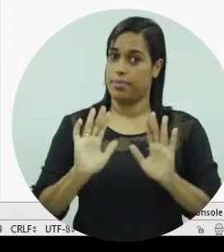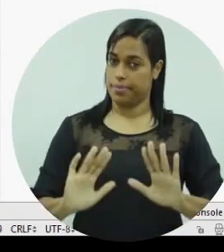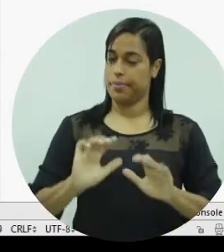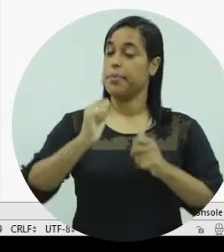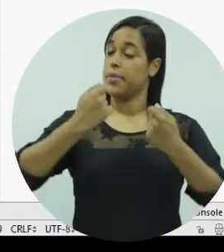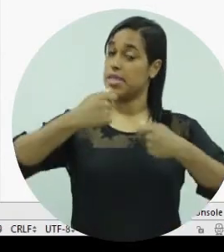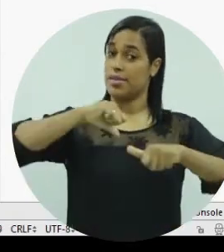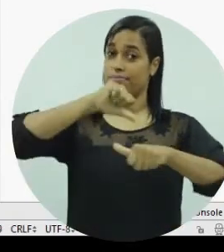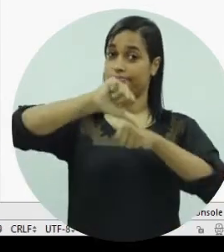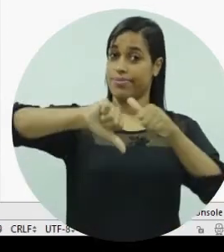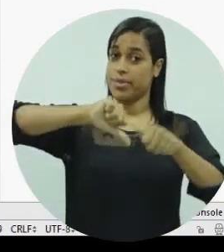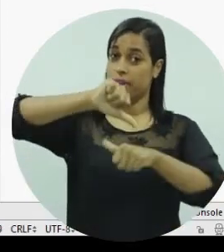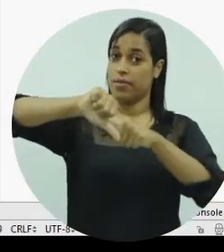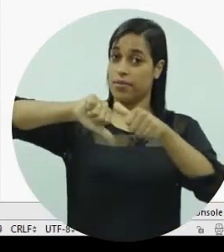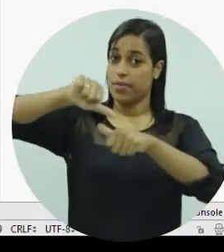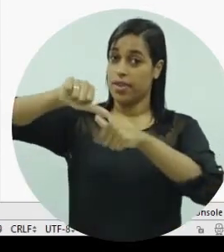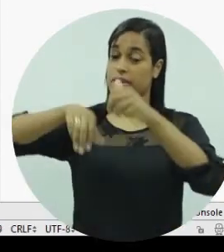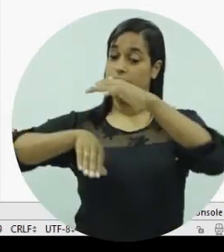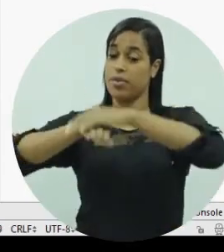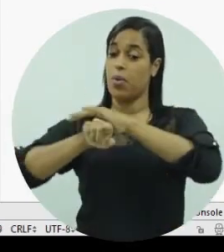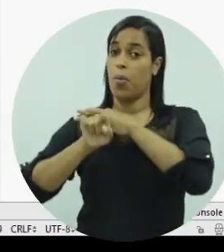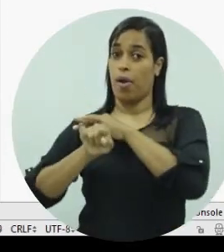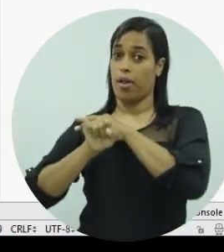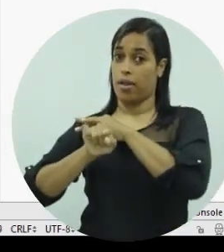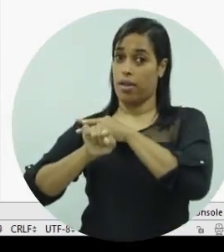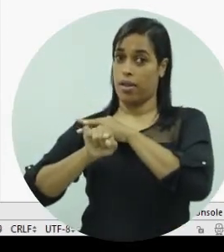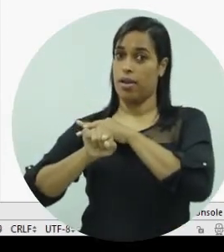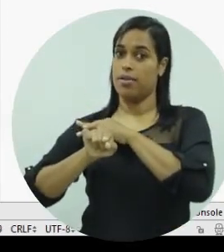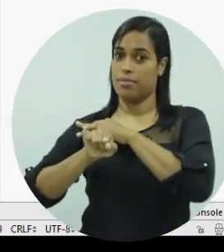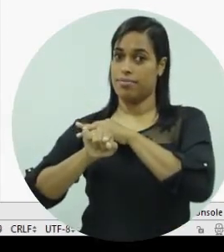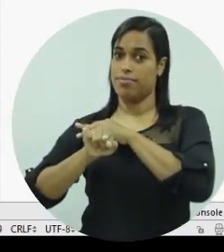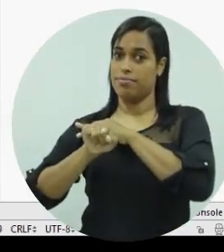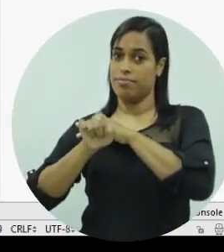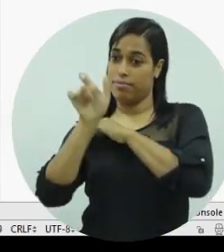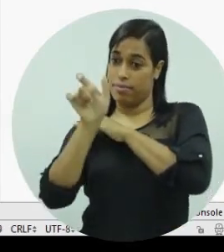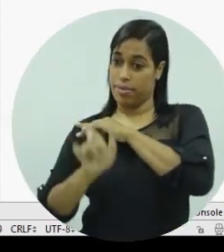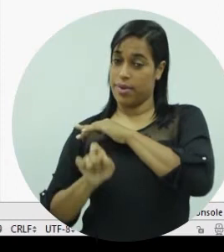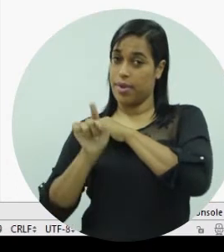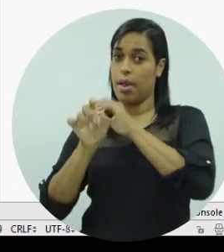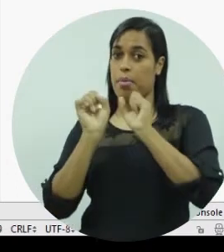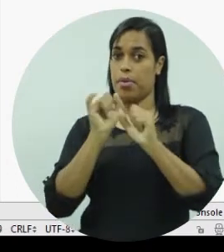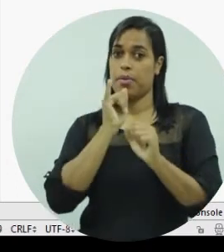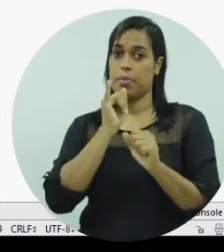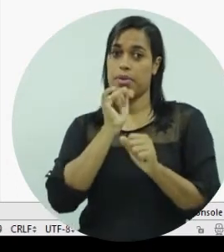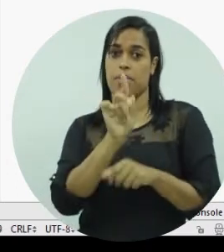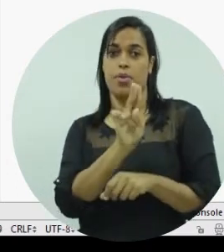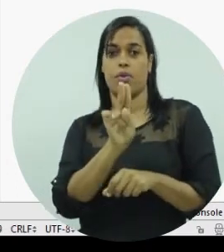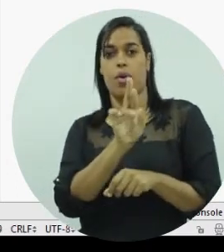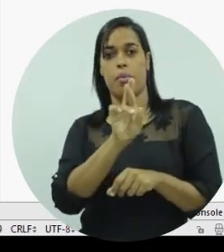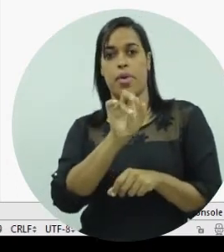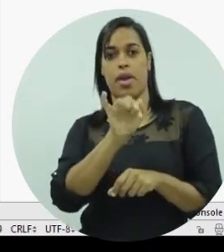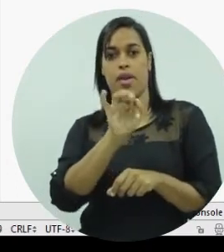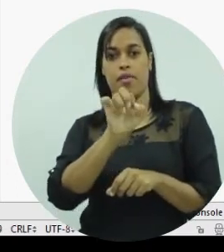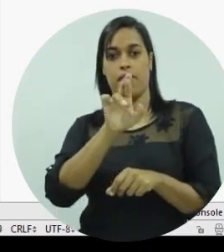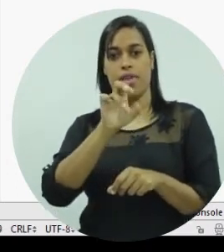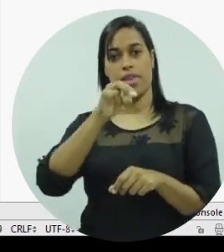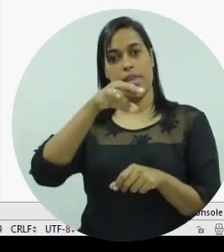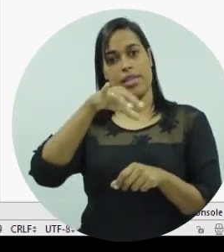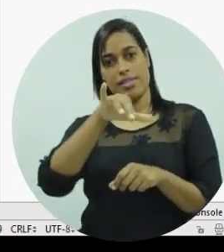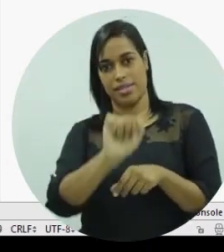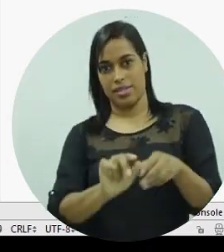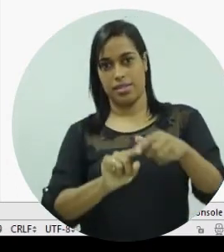uma variável que guarda esse elemento. Essa variável também ela pode ser chamada de referência, porque